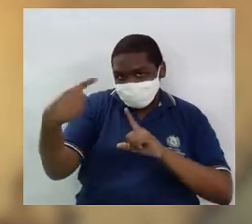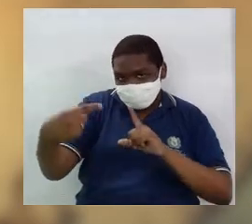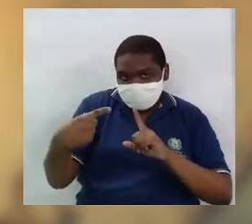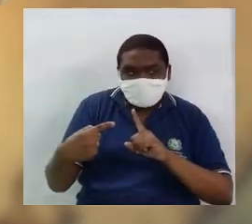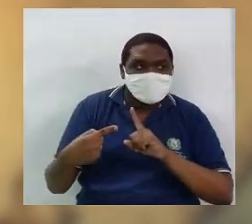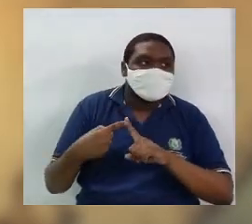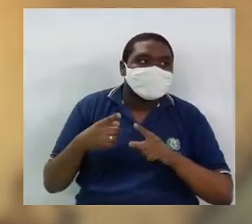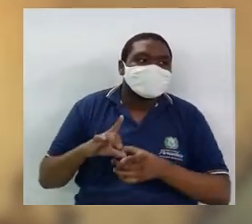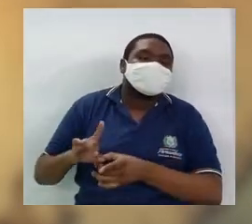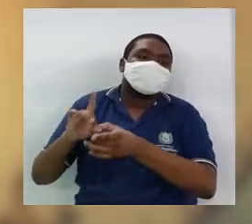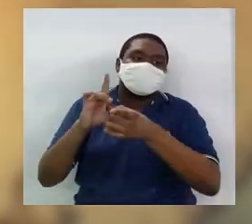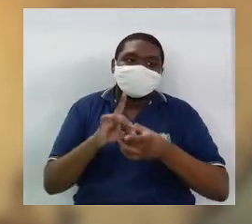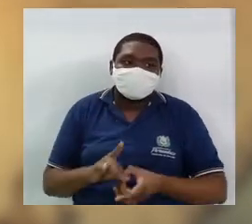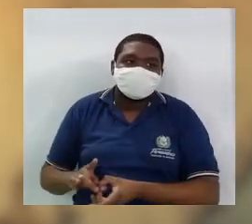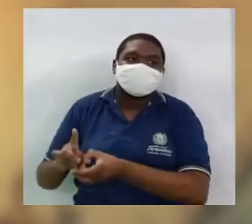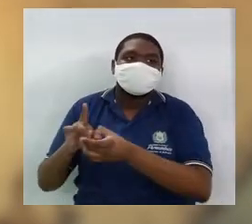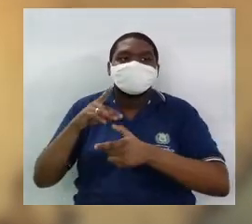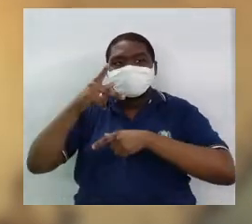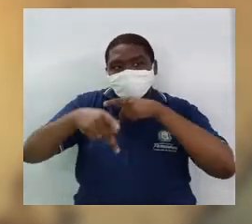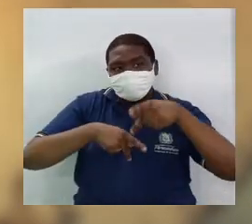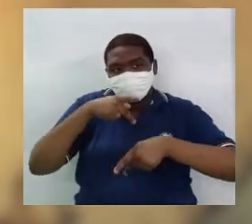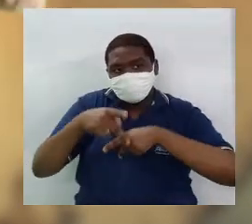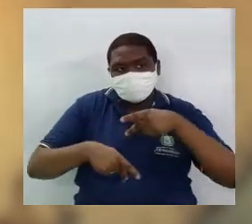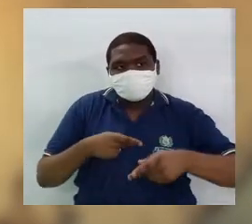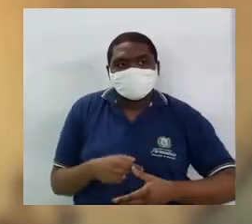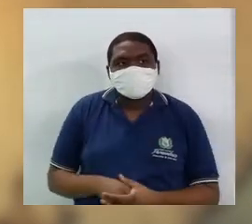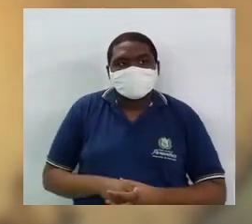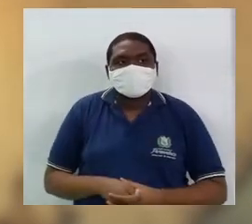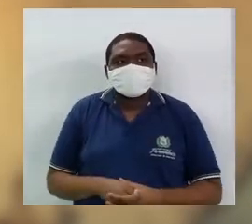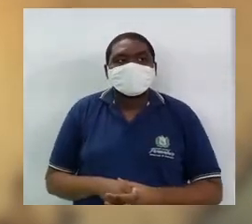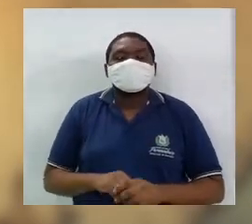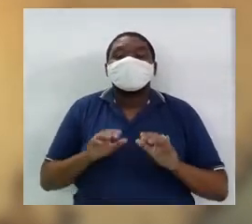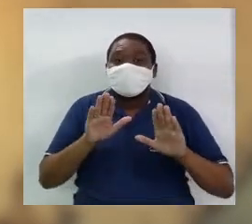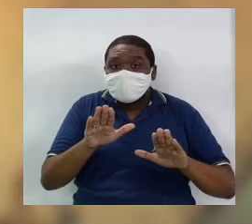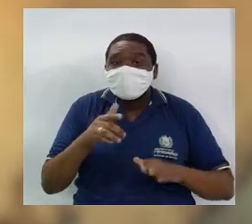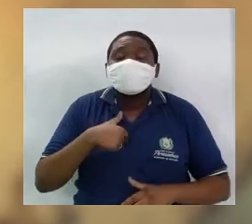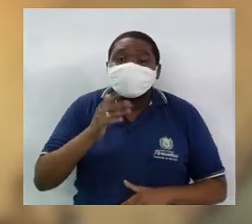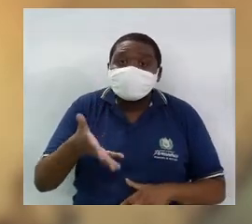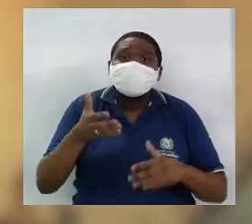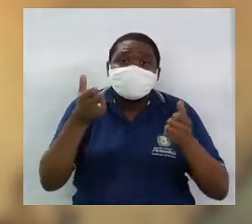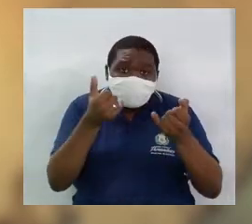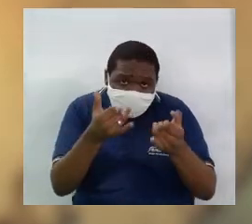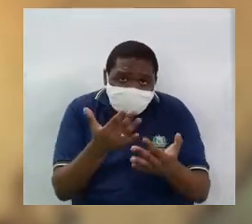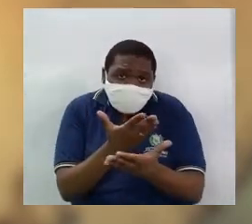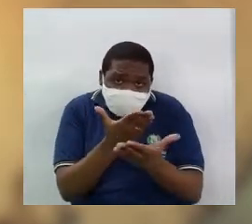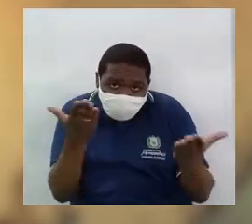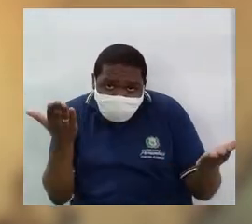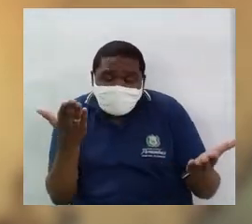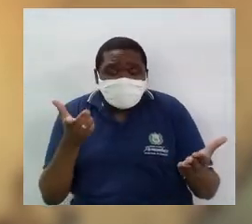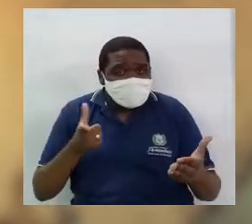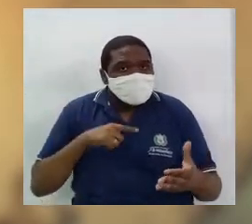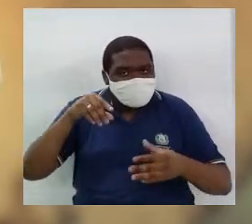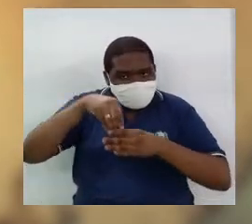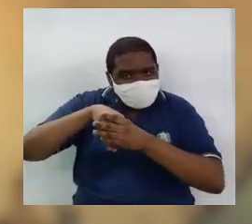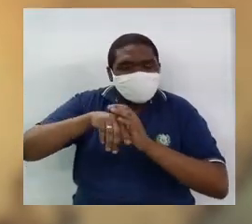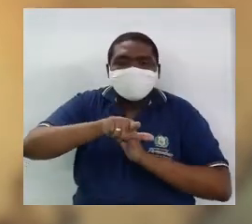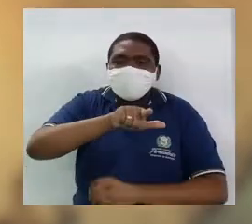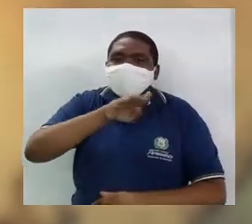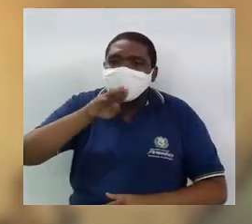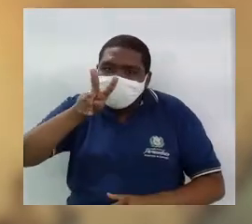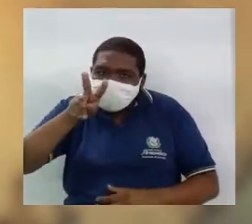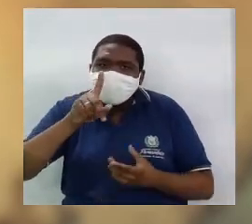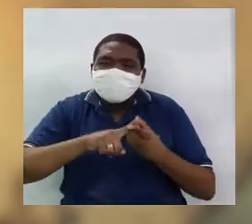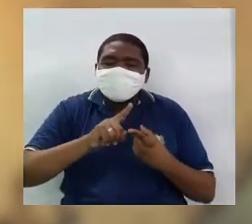da fraternidade entre os povos. Mas como eu falei a vocês, a questão da LBV e a